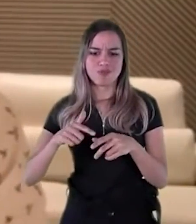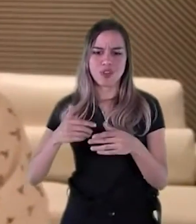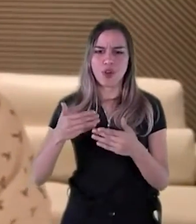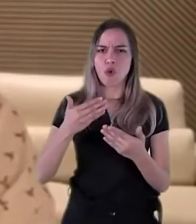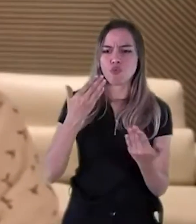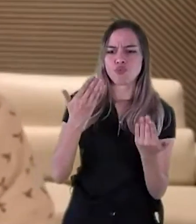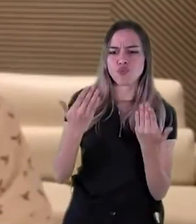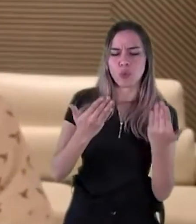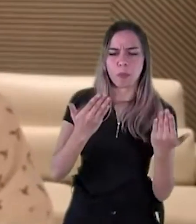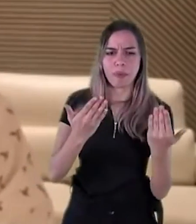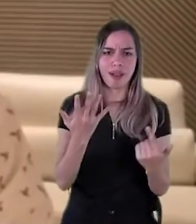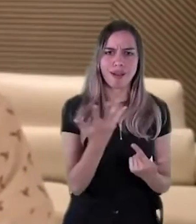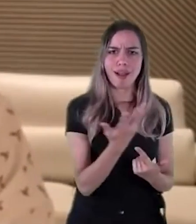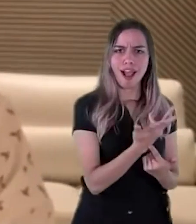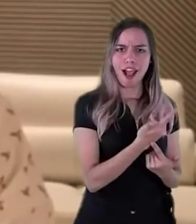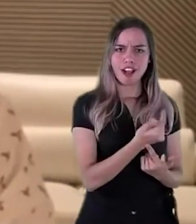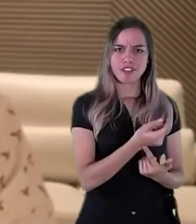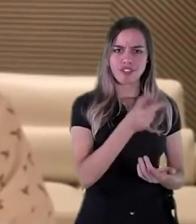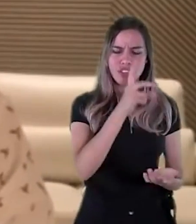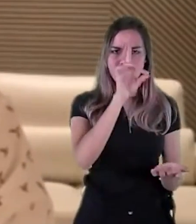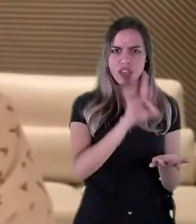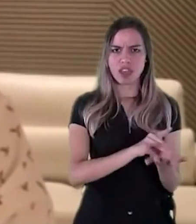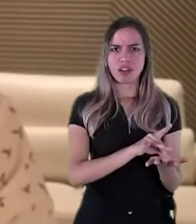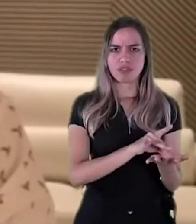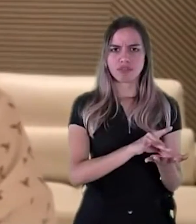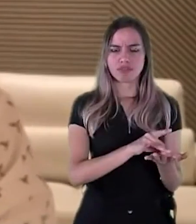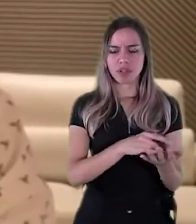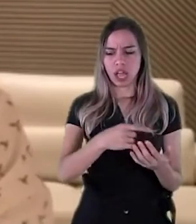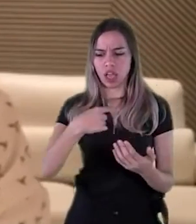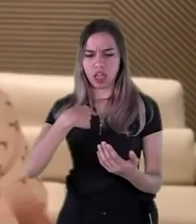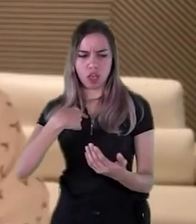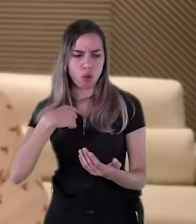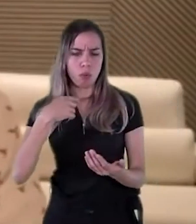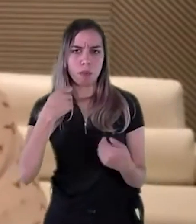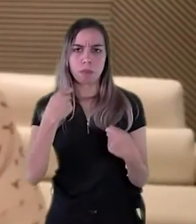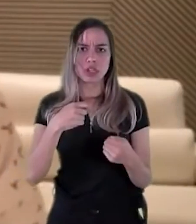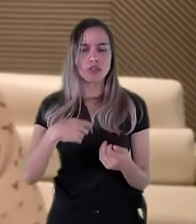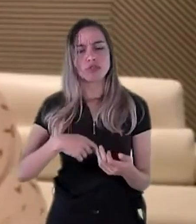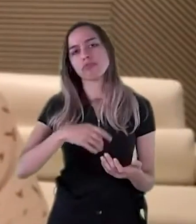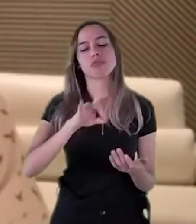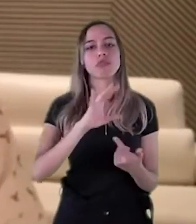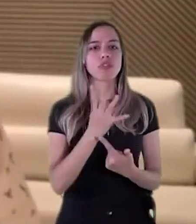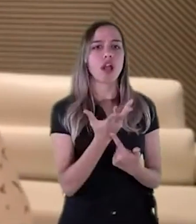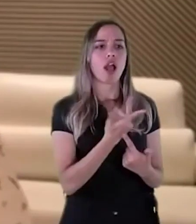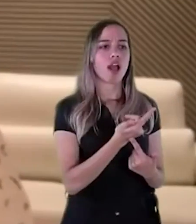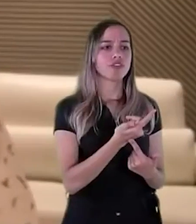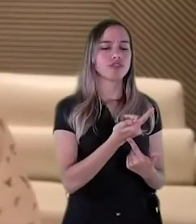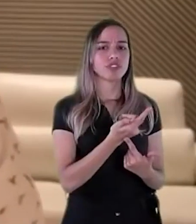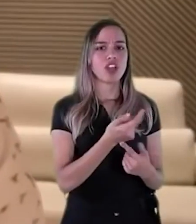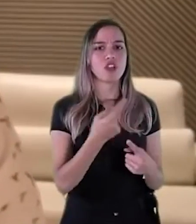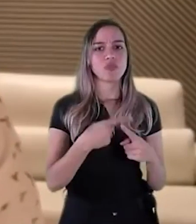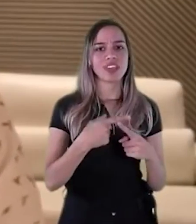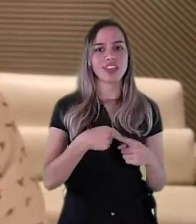tudo. Eu preciso dela. Eu preciso dela porque senão eu não suporto a realidade.